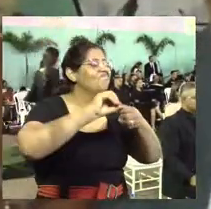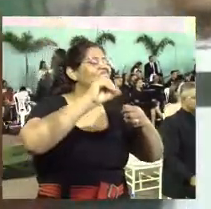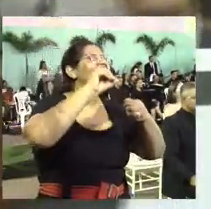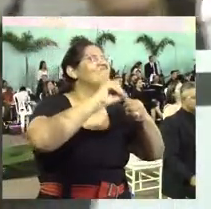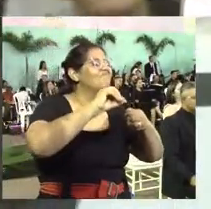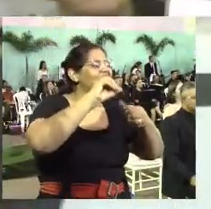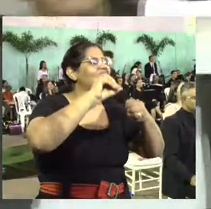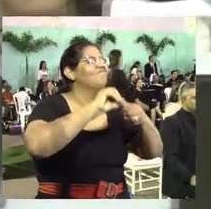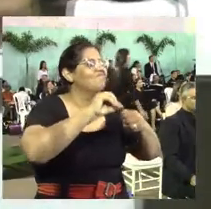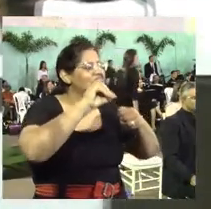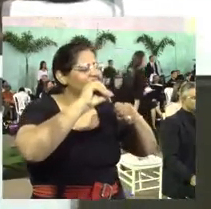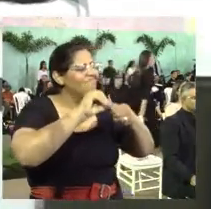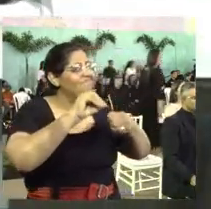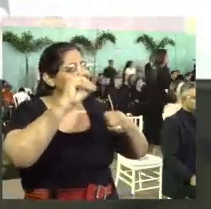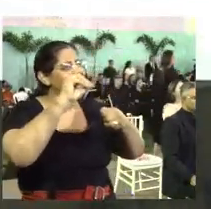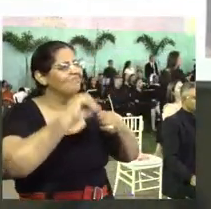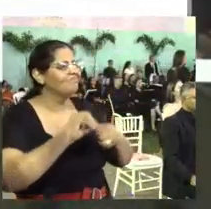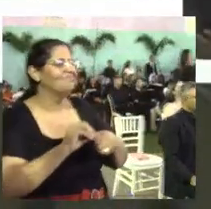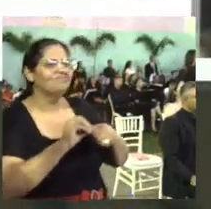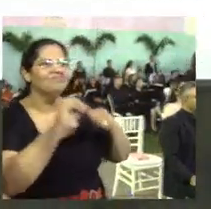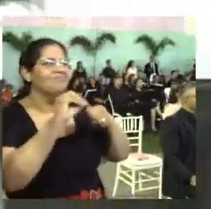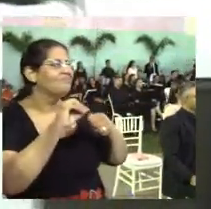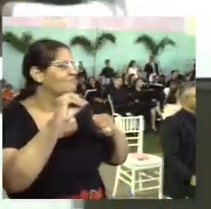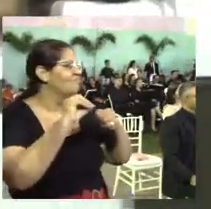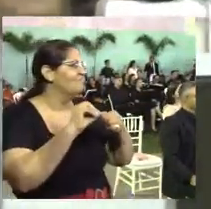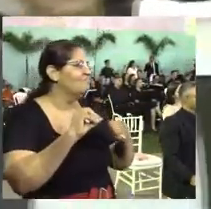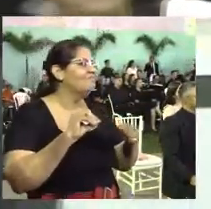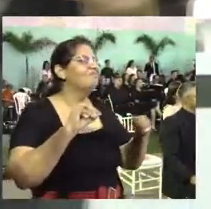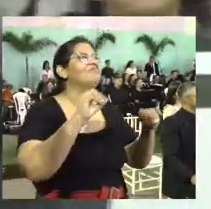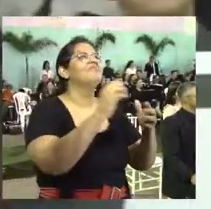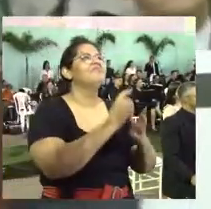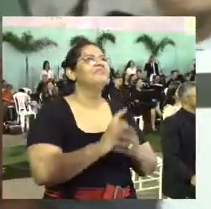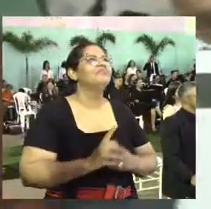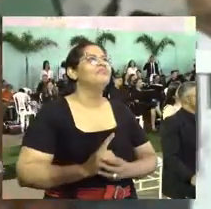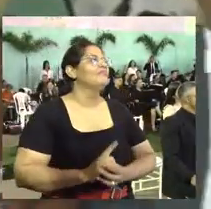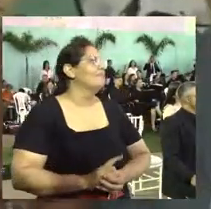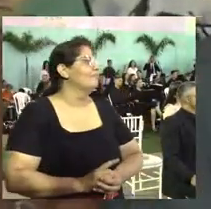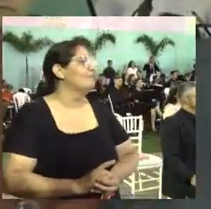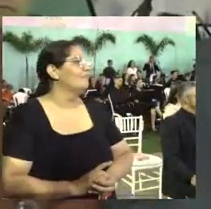fazer fazer fazer fazer fazer fazer fazer você